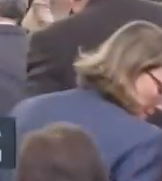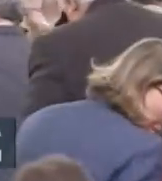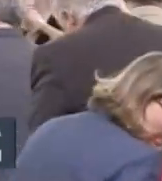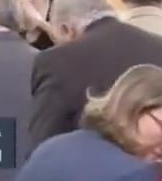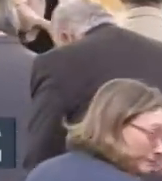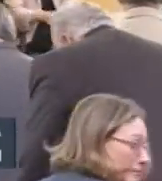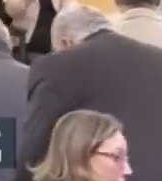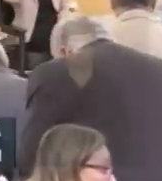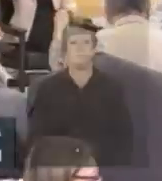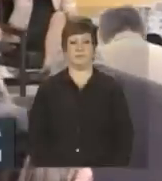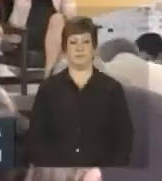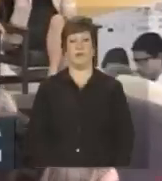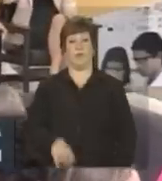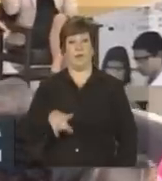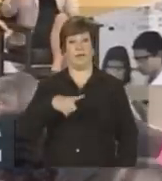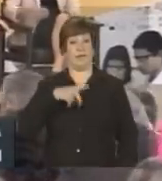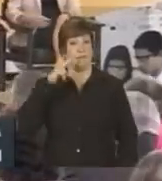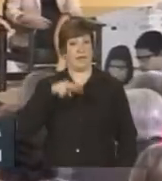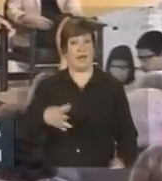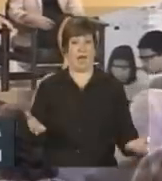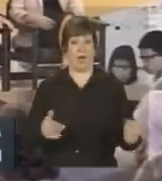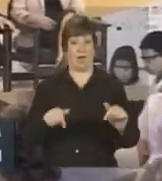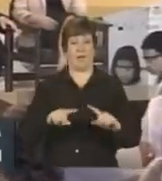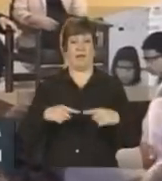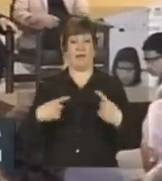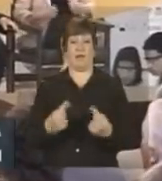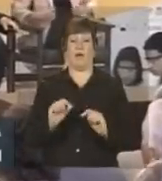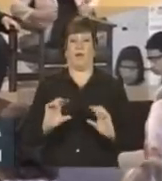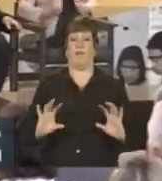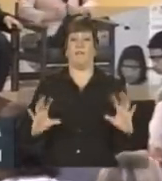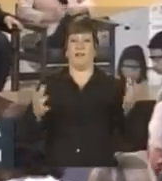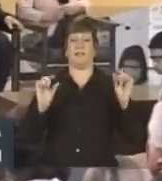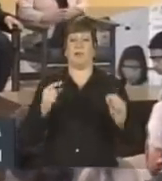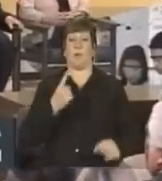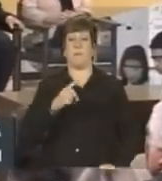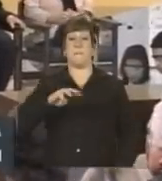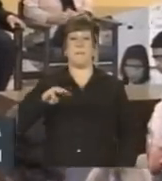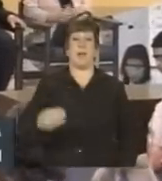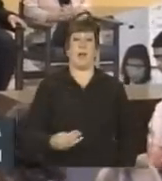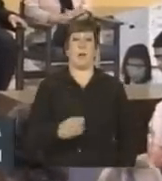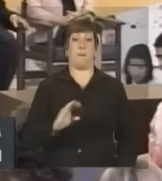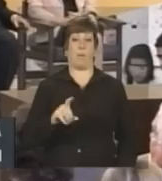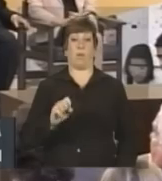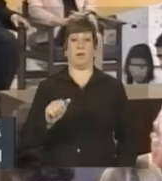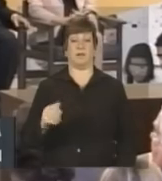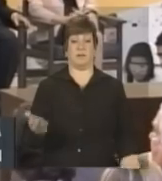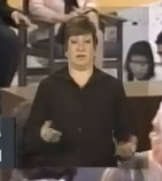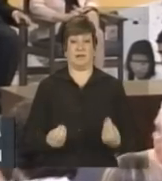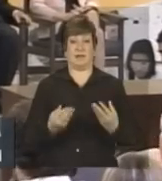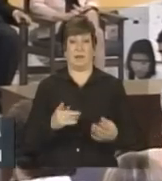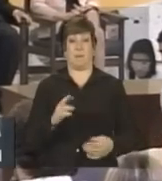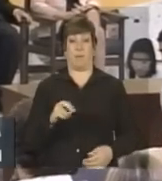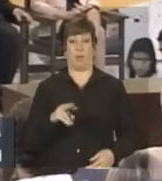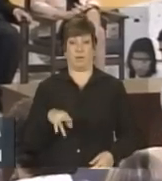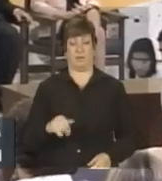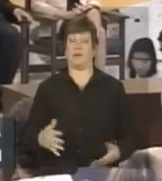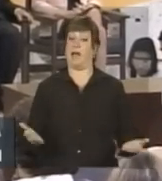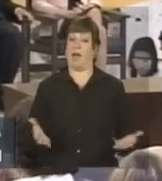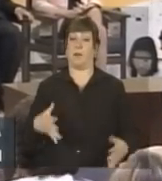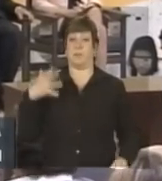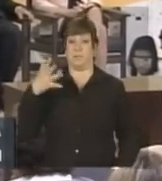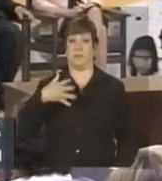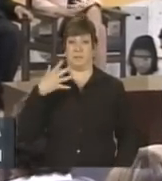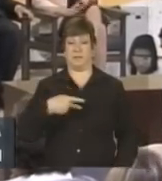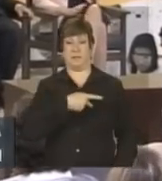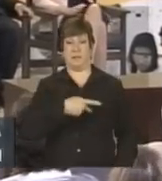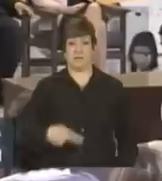Você acompanha a cerimônia que comemora 1 milhão de bolsas concedidas pelo ProUni. Para uso da palavra, o presidente da União